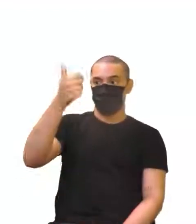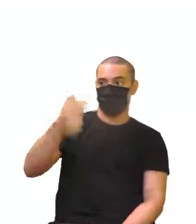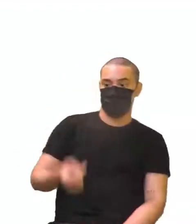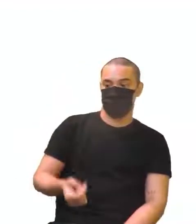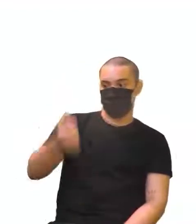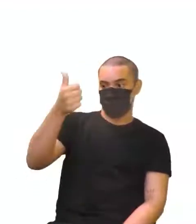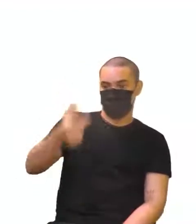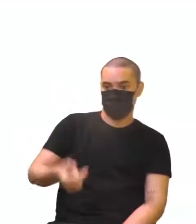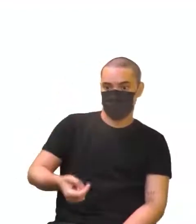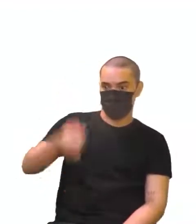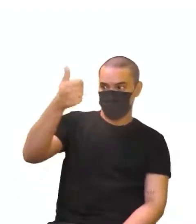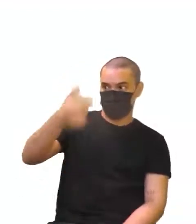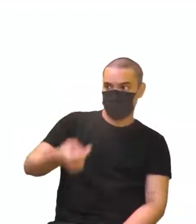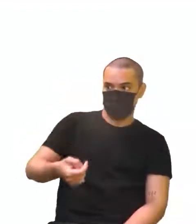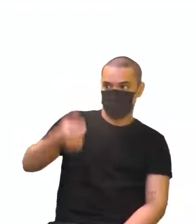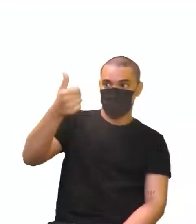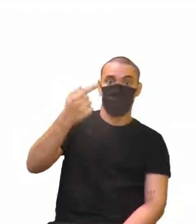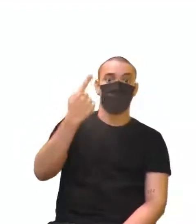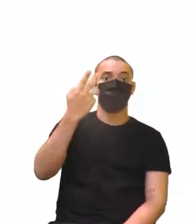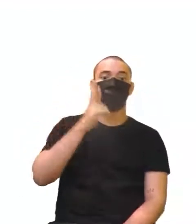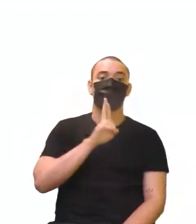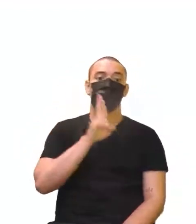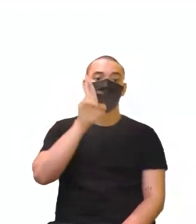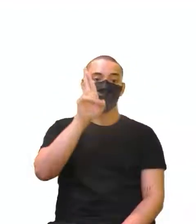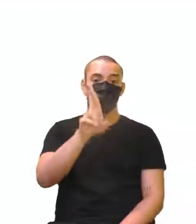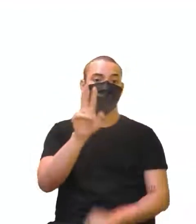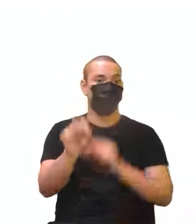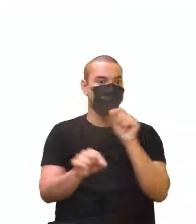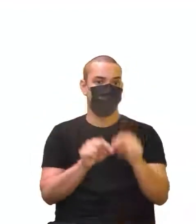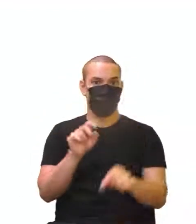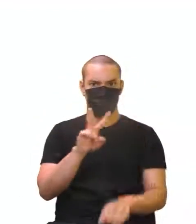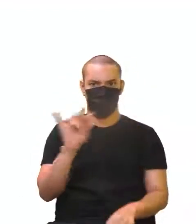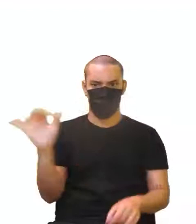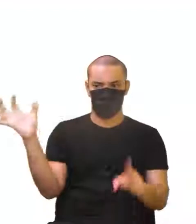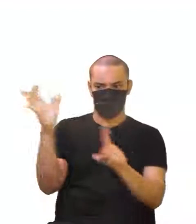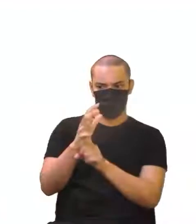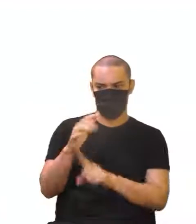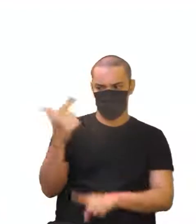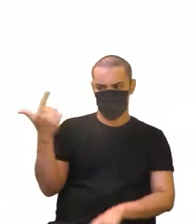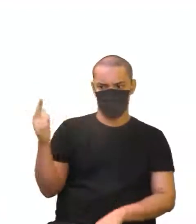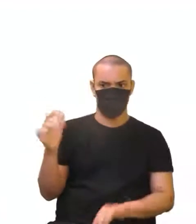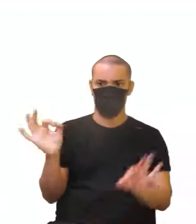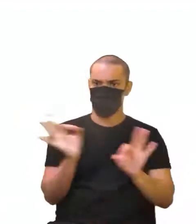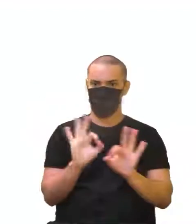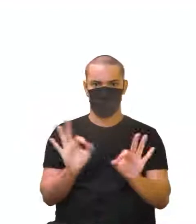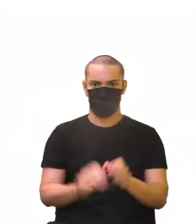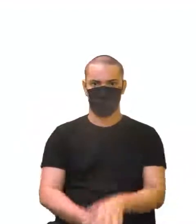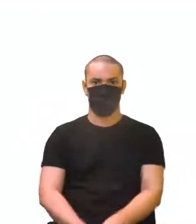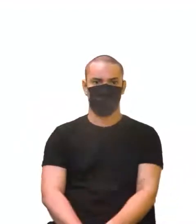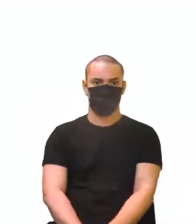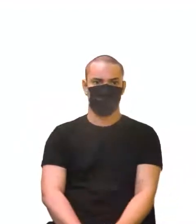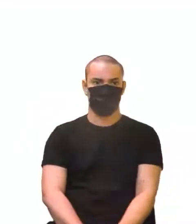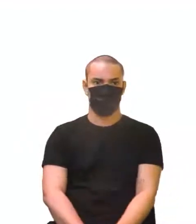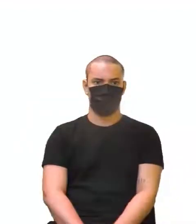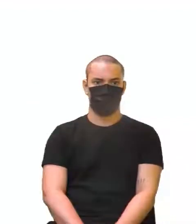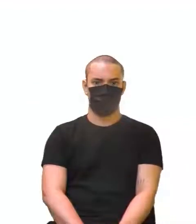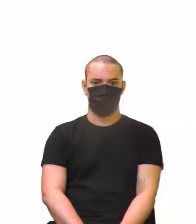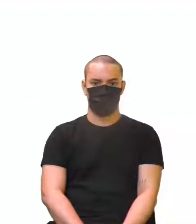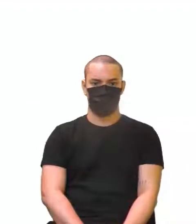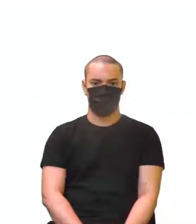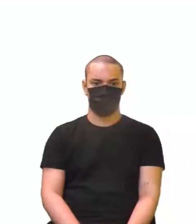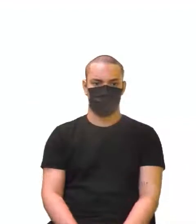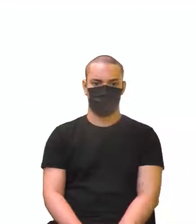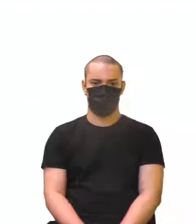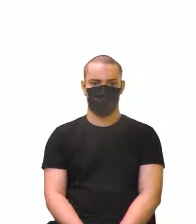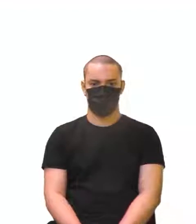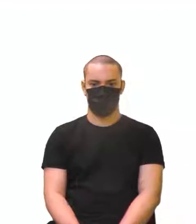vezes consecutivas, um resultado não vai interferir nos outros. Por isso, cada resultado